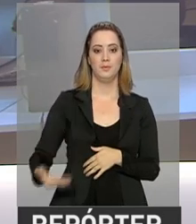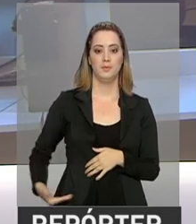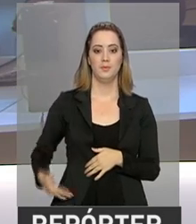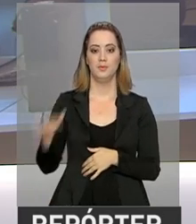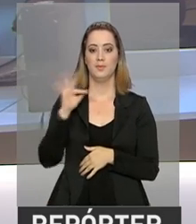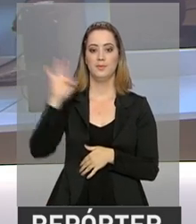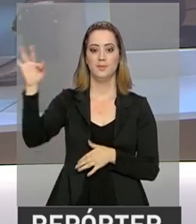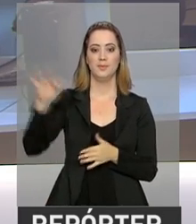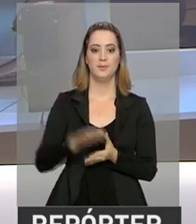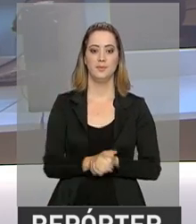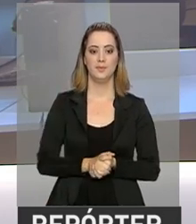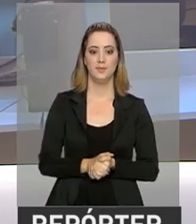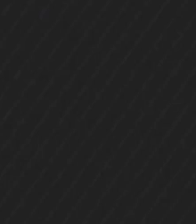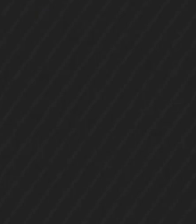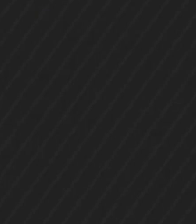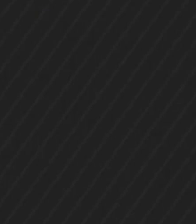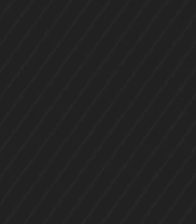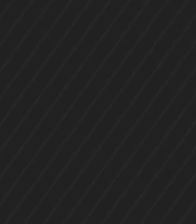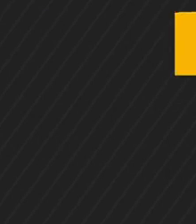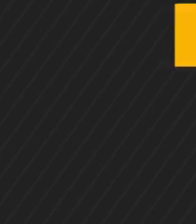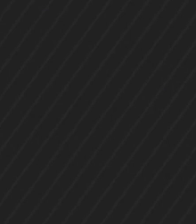a TV do Governo